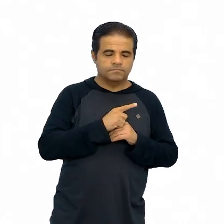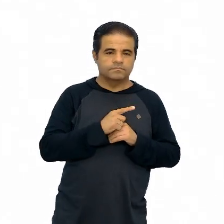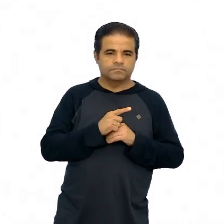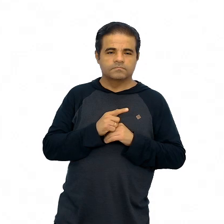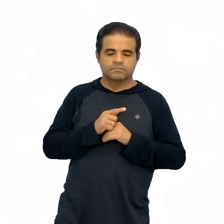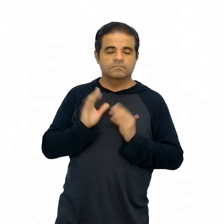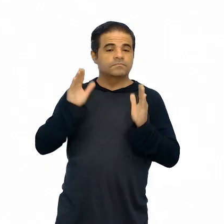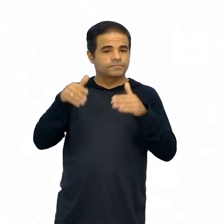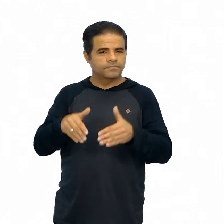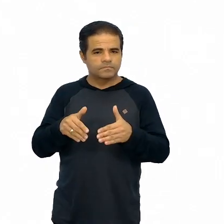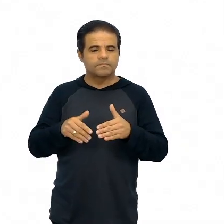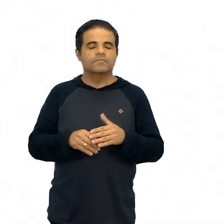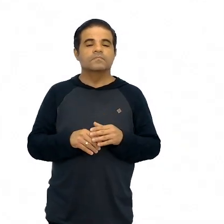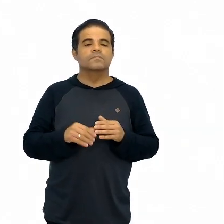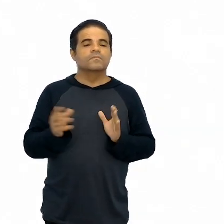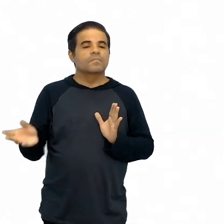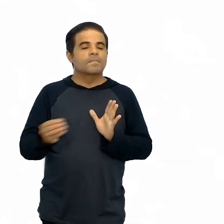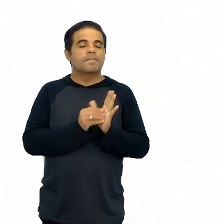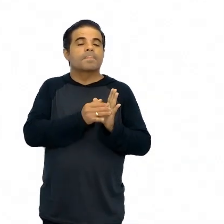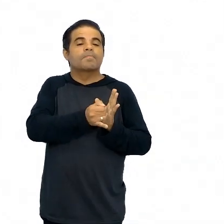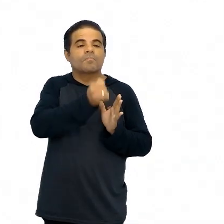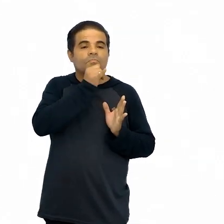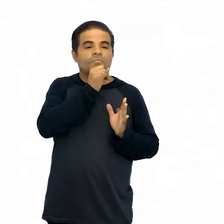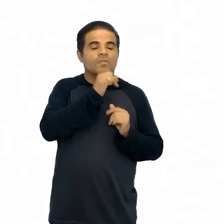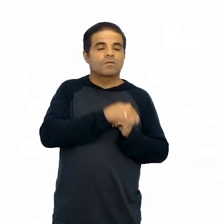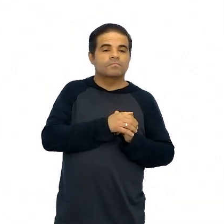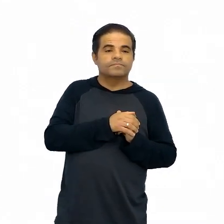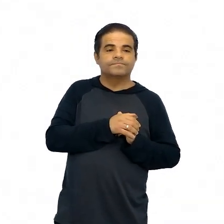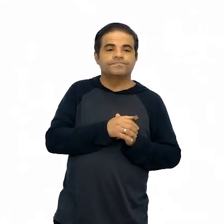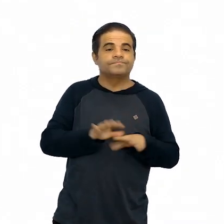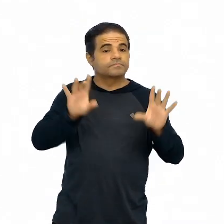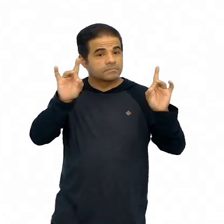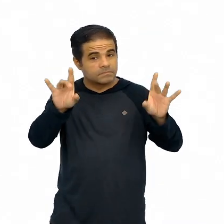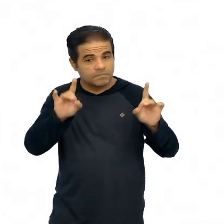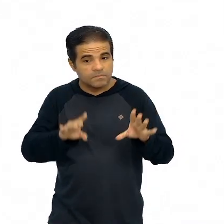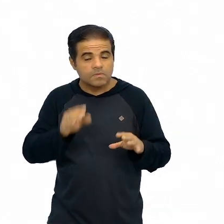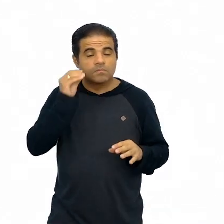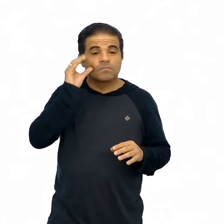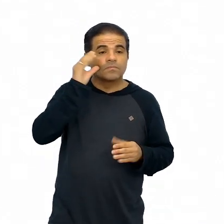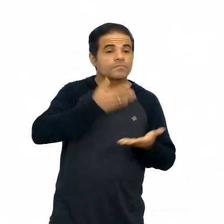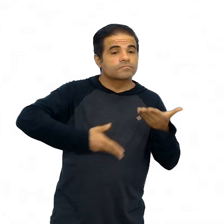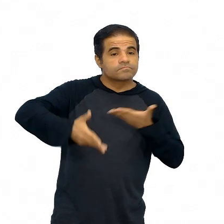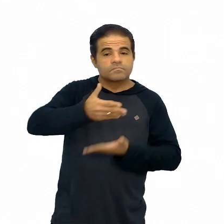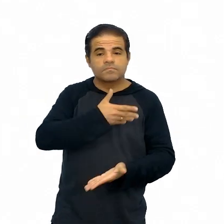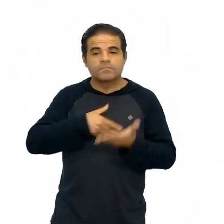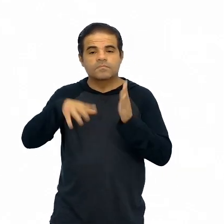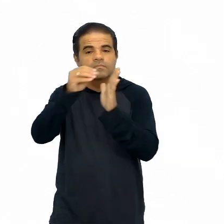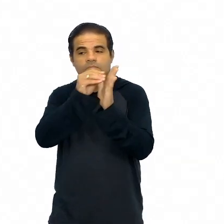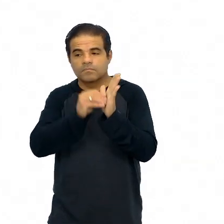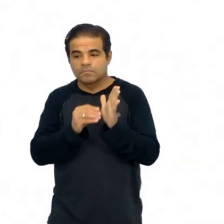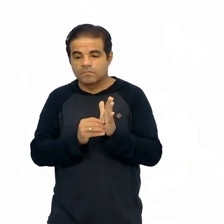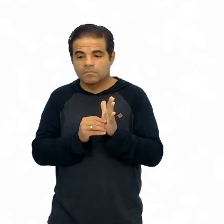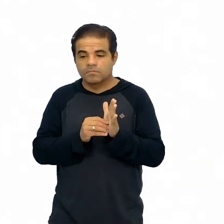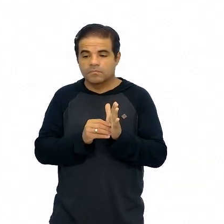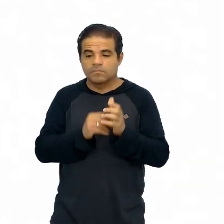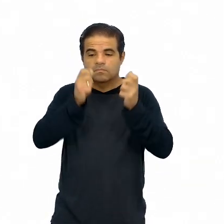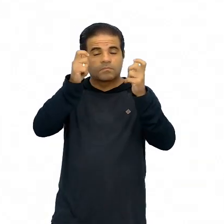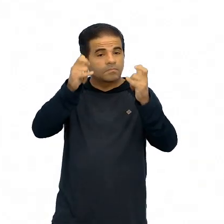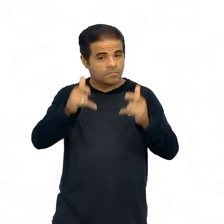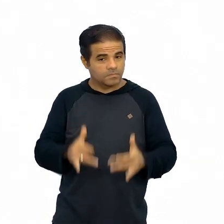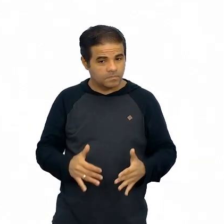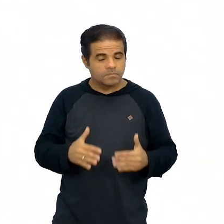foi colocado conhecimento comum e especializado do conteúdo. Daqui a pouco a gente fala mais sobre isso.